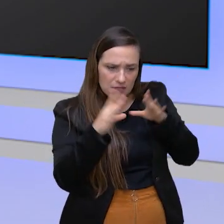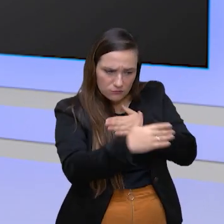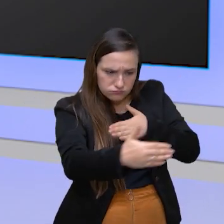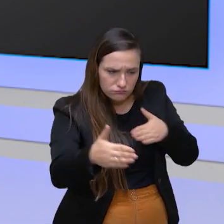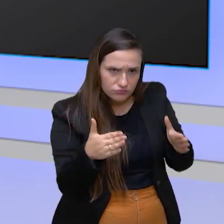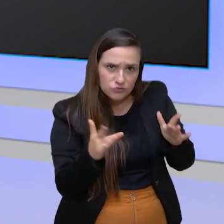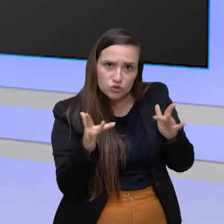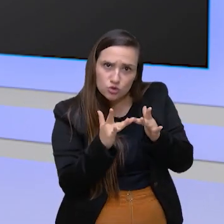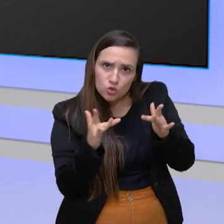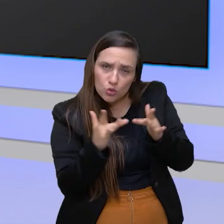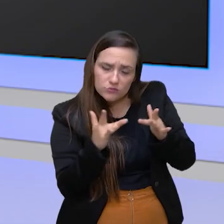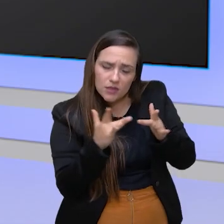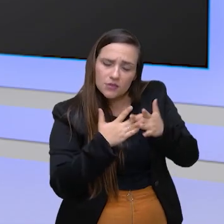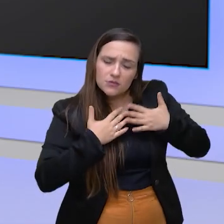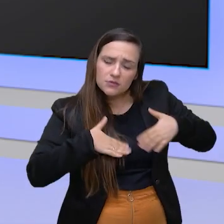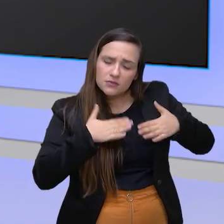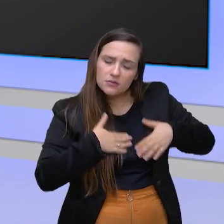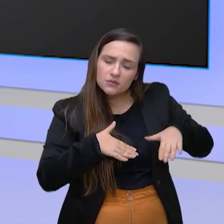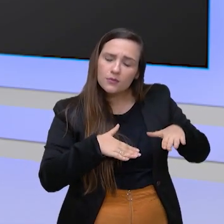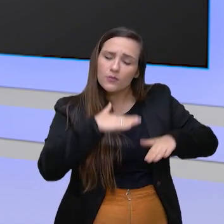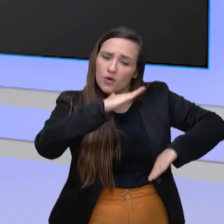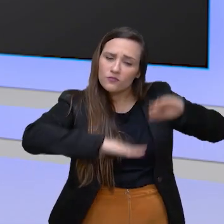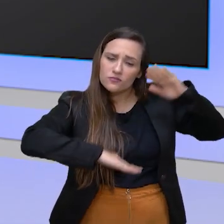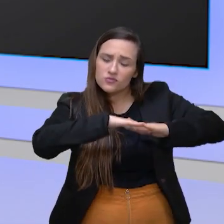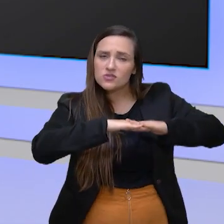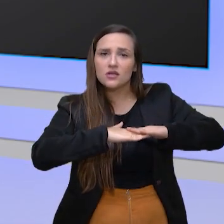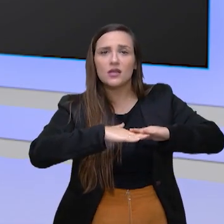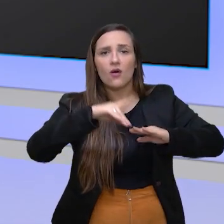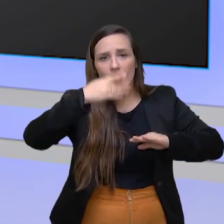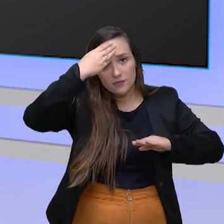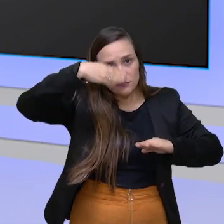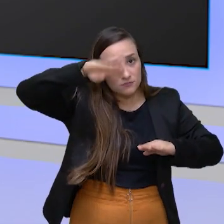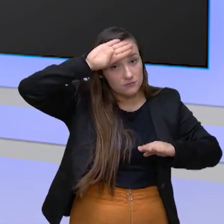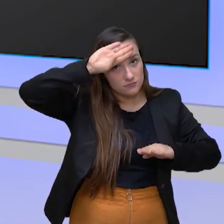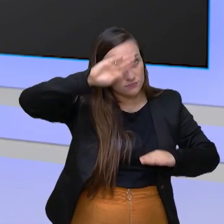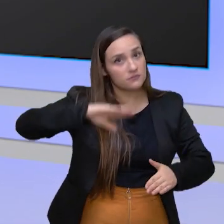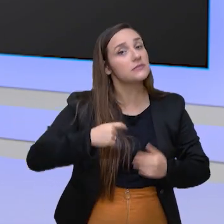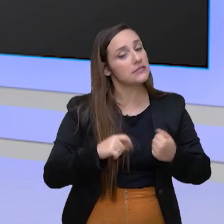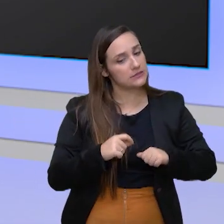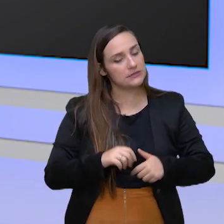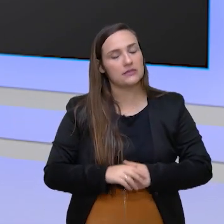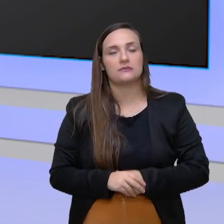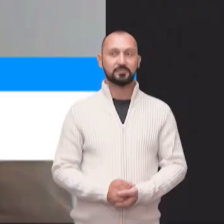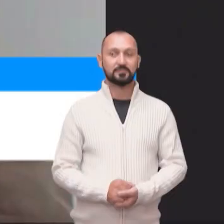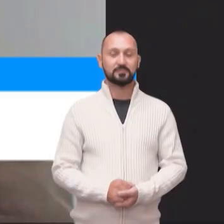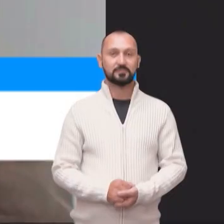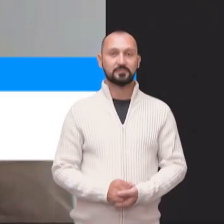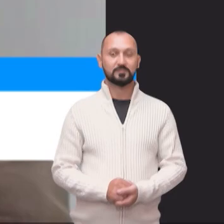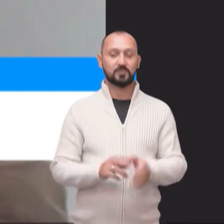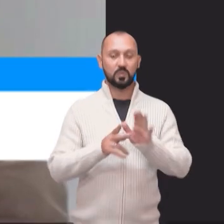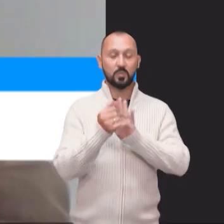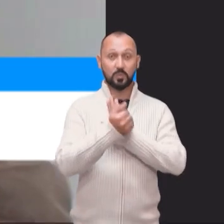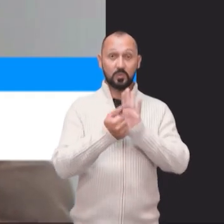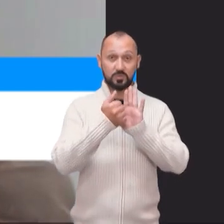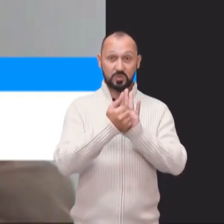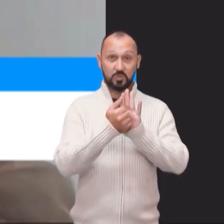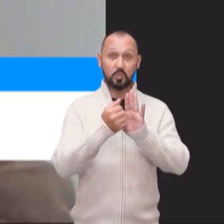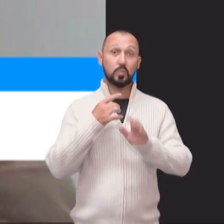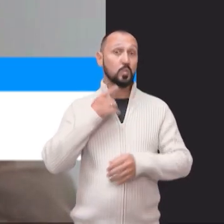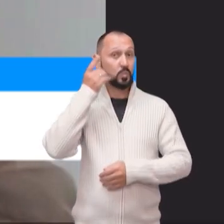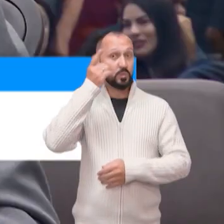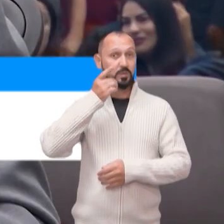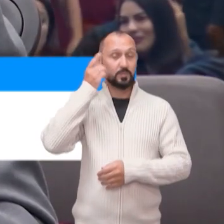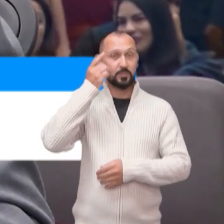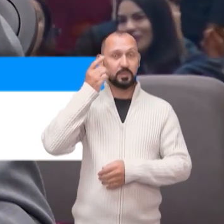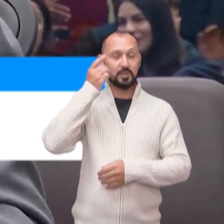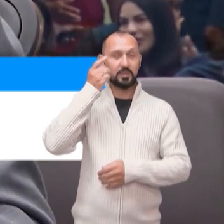um espaço físico adequado de convivência e repouso aos profissionais de enfermagem. Projeto de autoria dos deputados